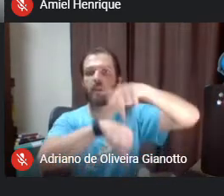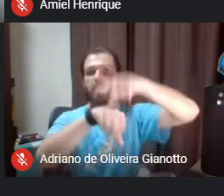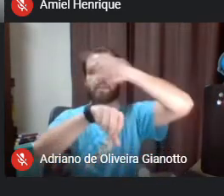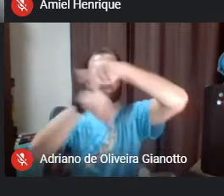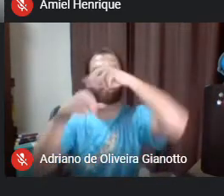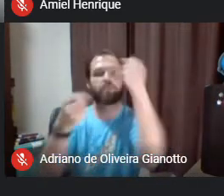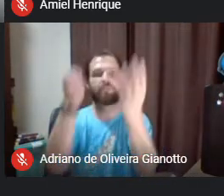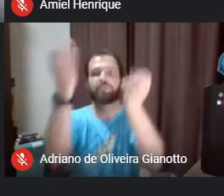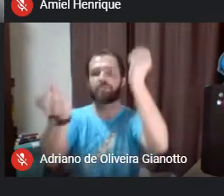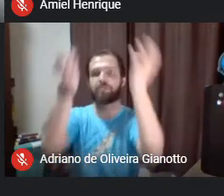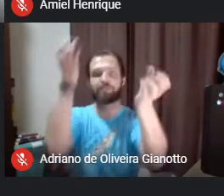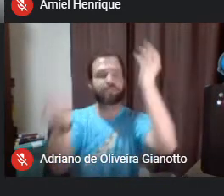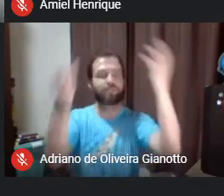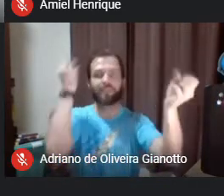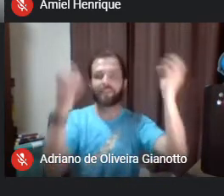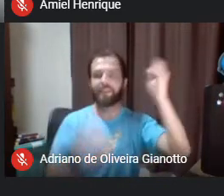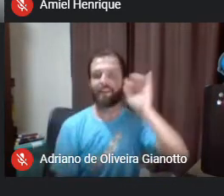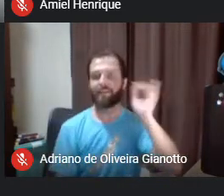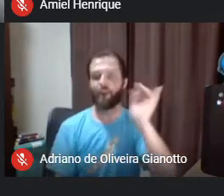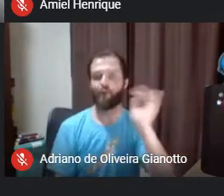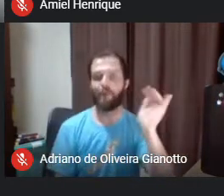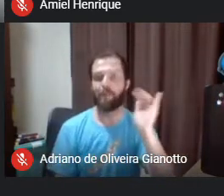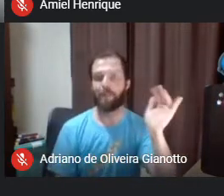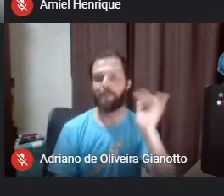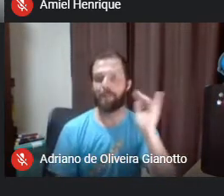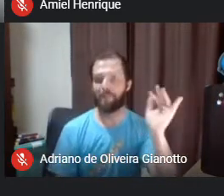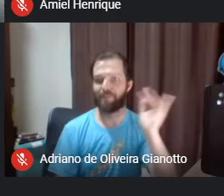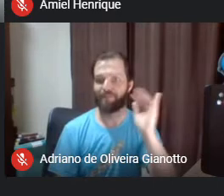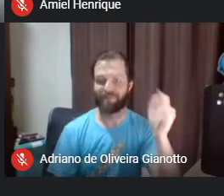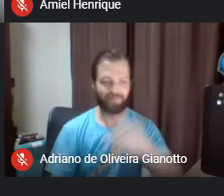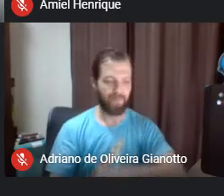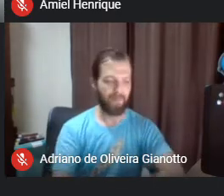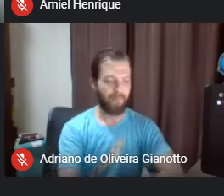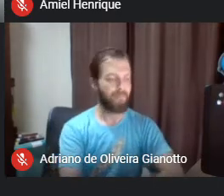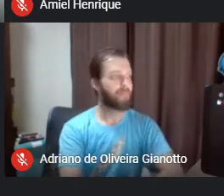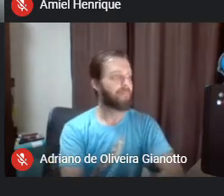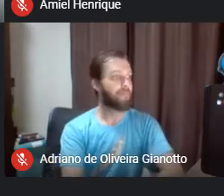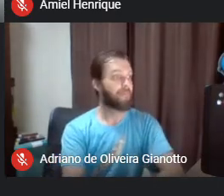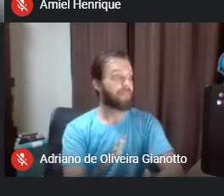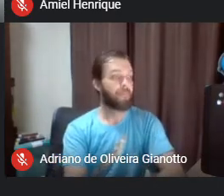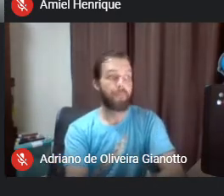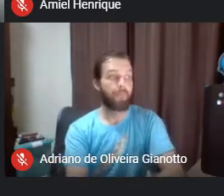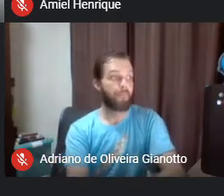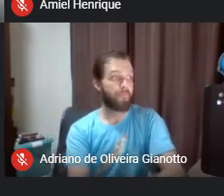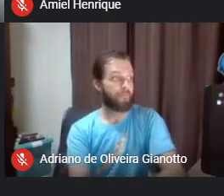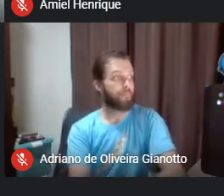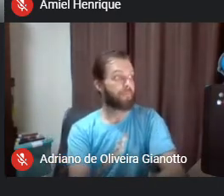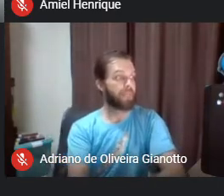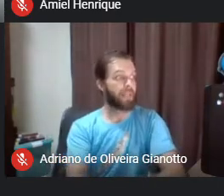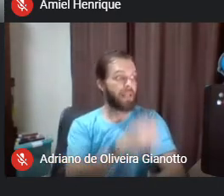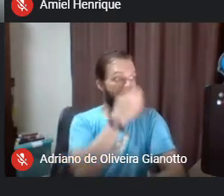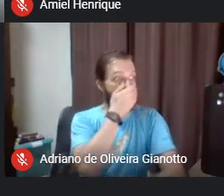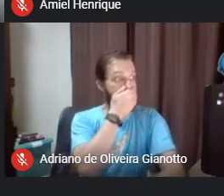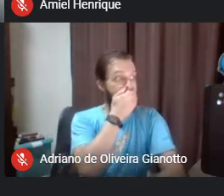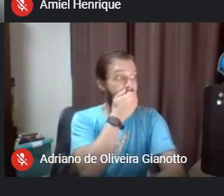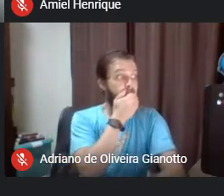manual. Atualmente é 227 línguas de sinais diferentes.